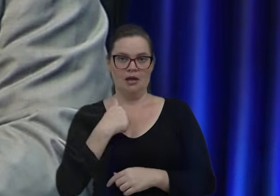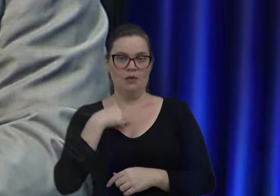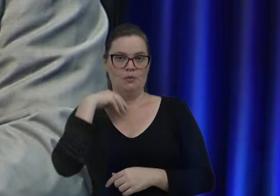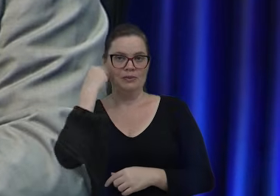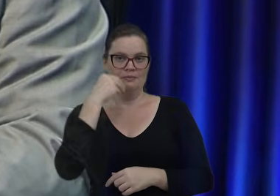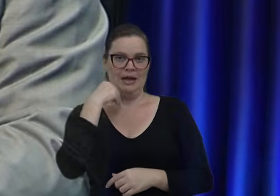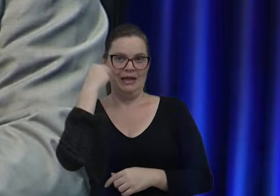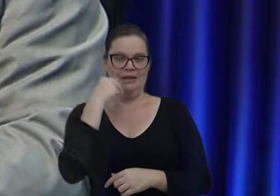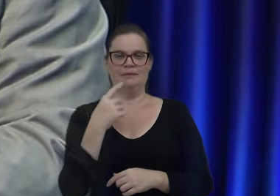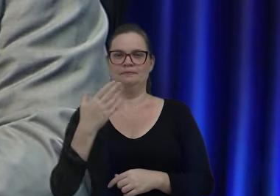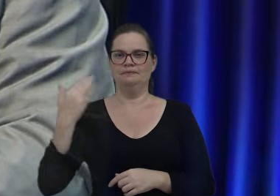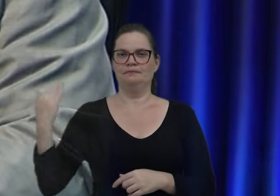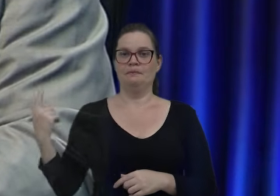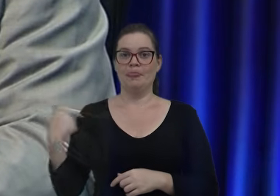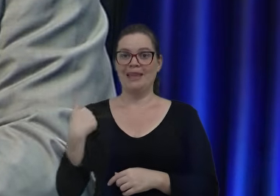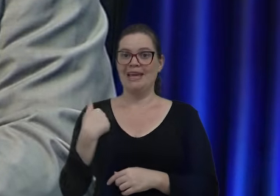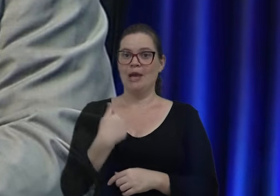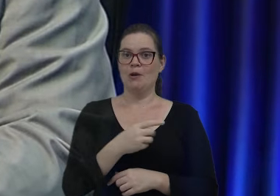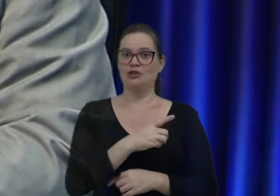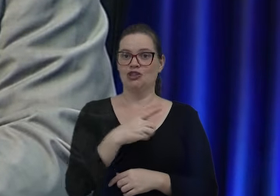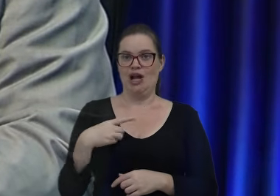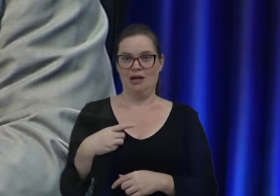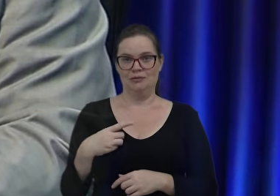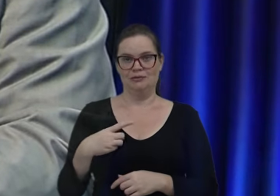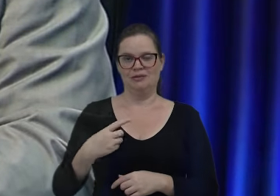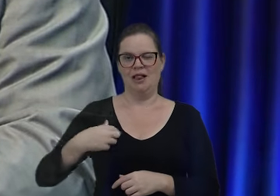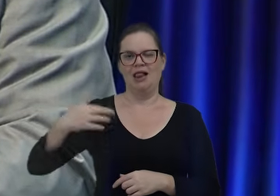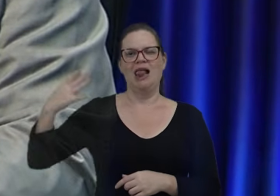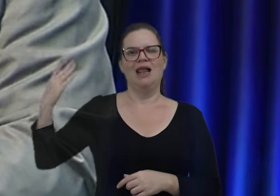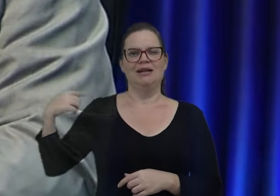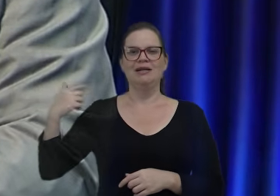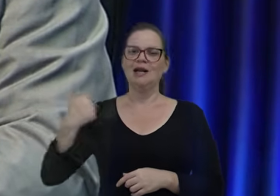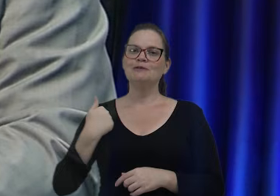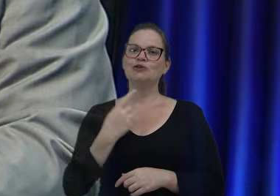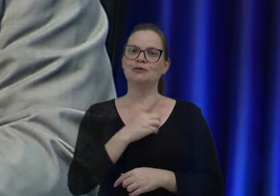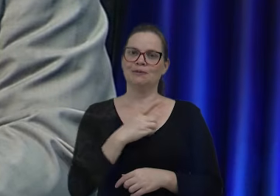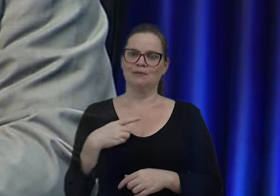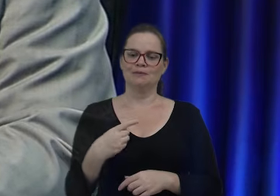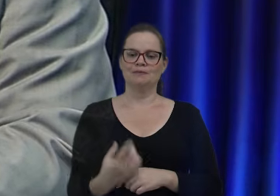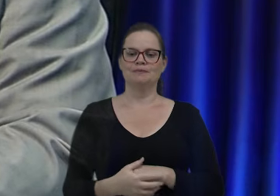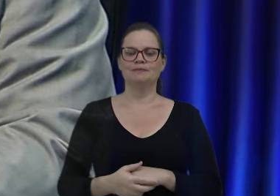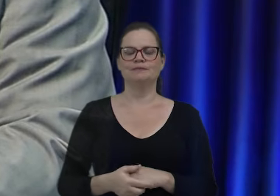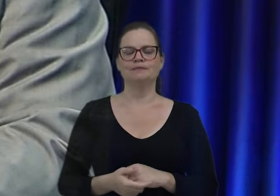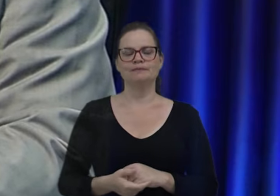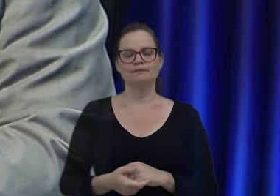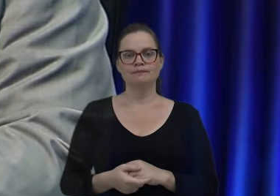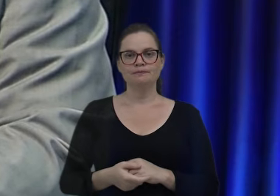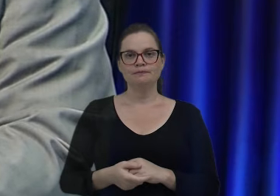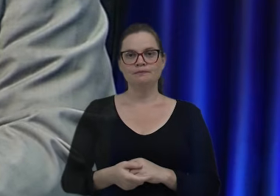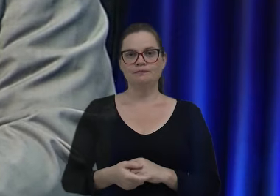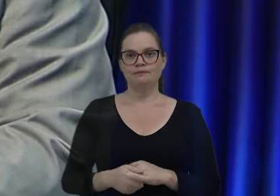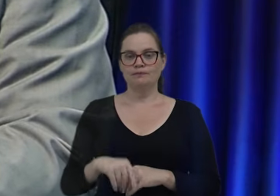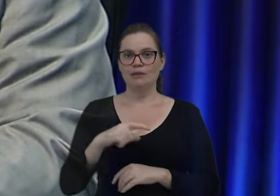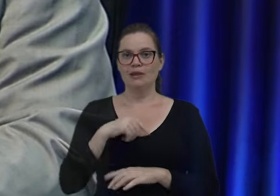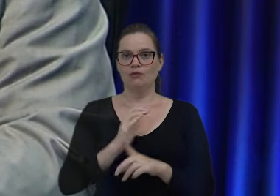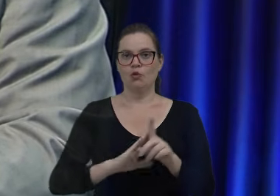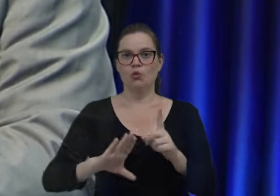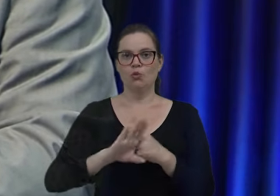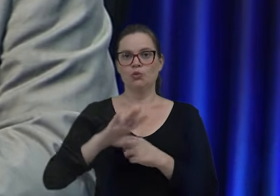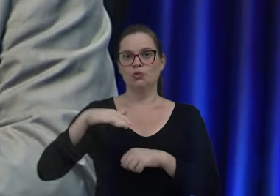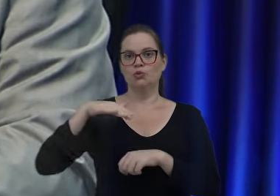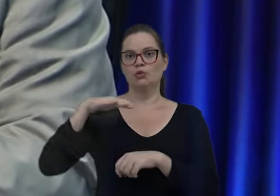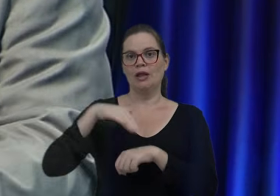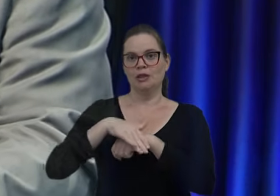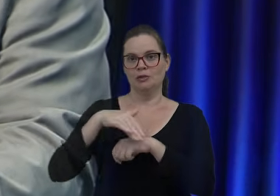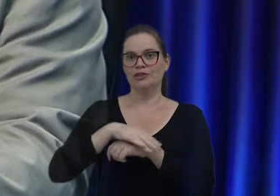experiência quando eu estava diácono. Estava diácono e num culto de sábado à